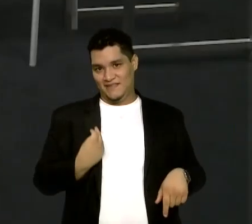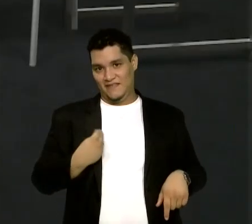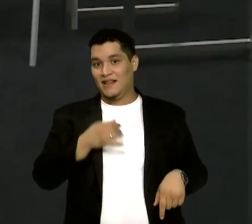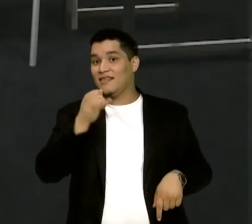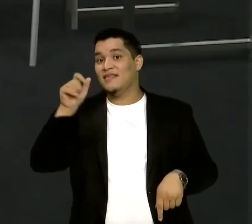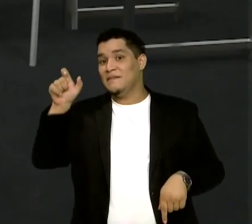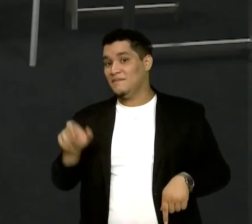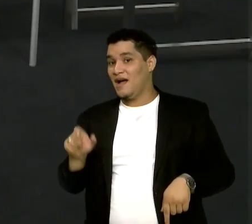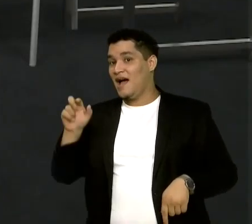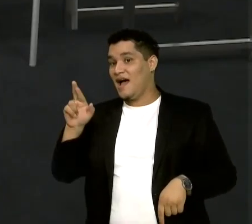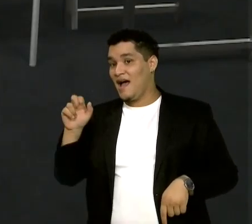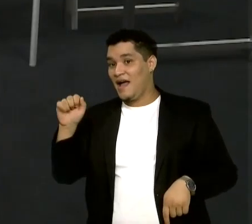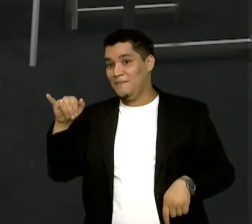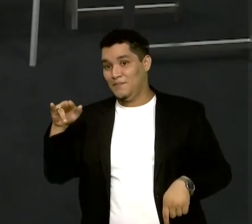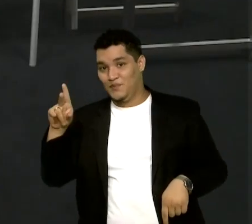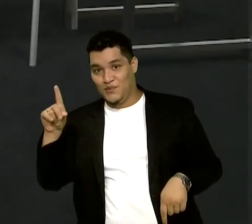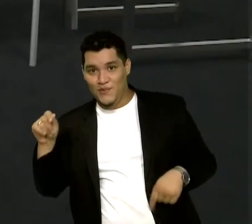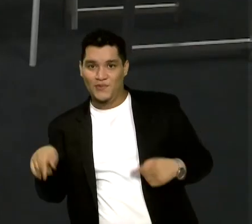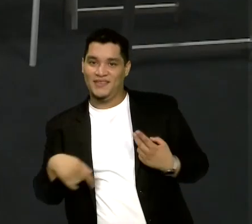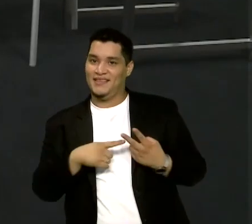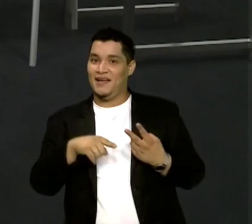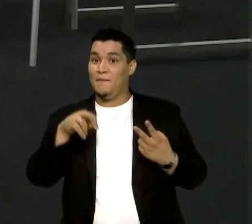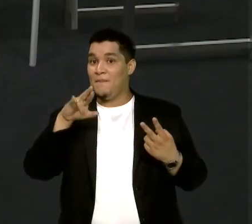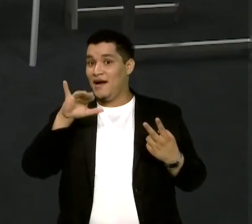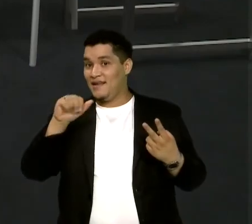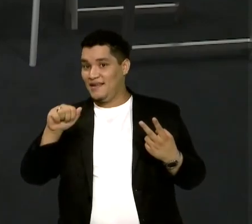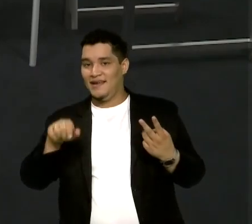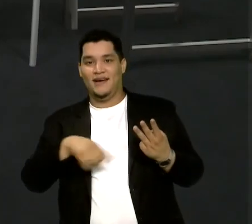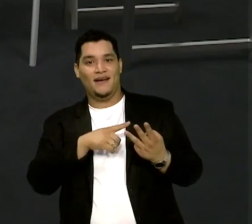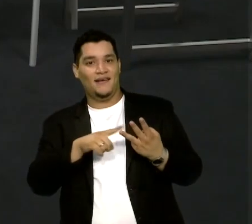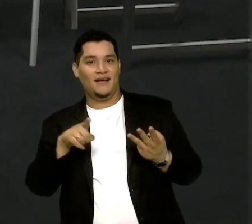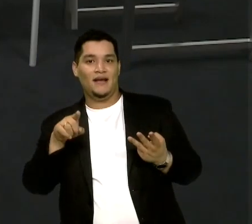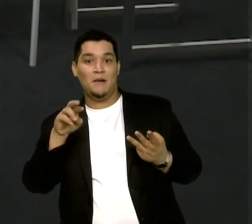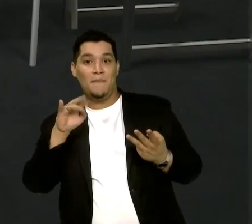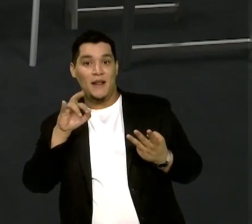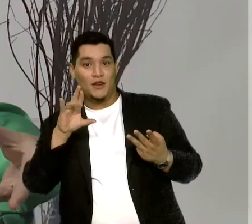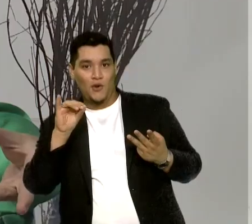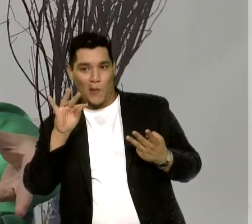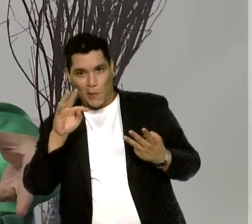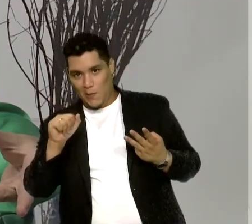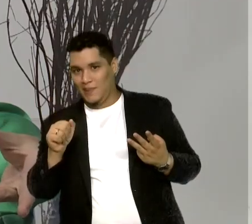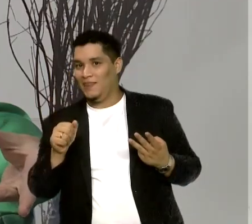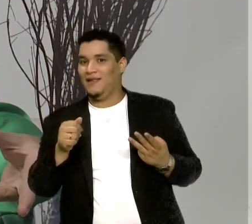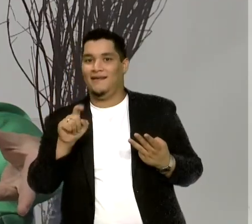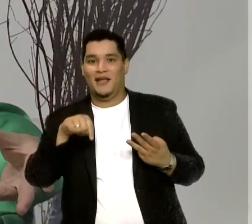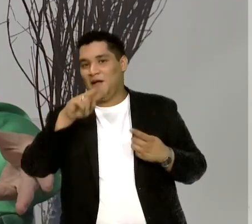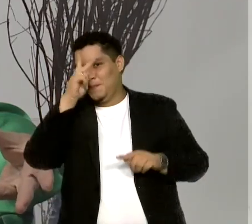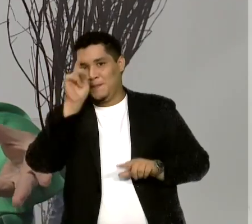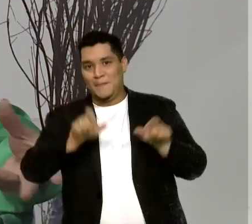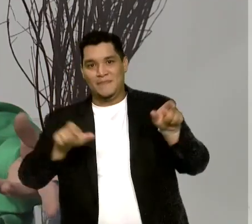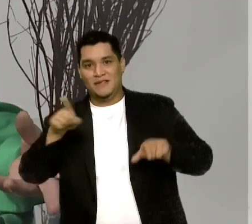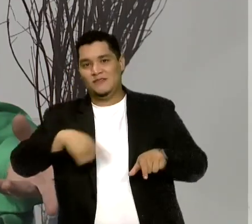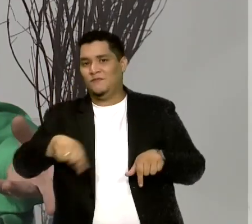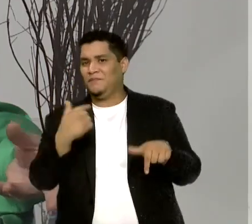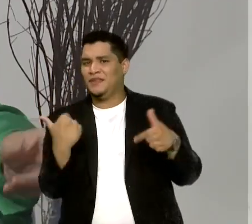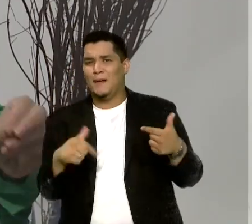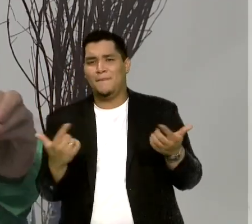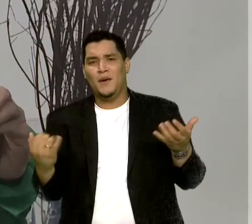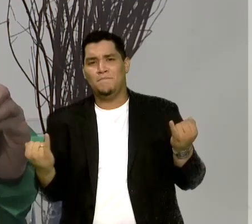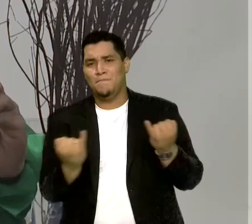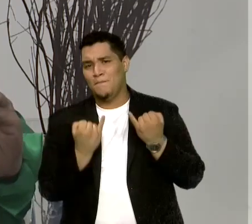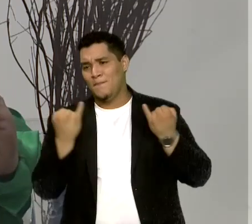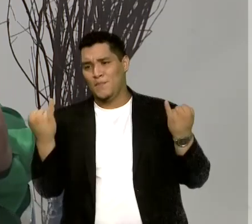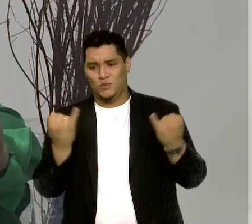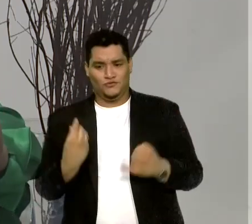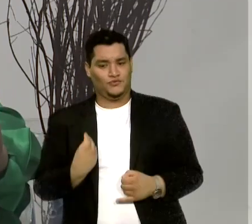Dona Raimunda, da Maria Júlia, da Maricota, da mãe da Maria Júlia, estão realizando esse trabalho que é importante, que